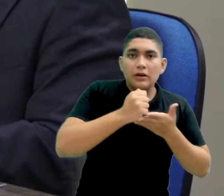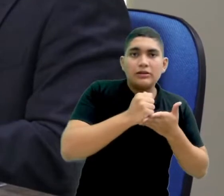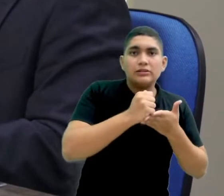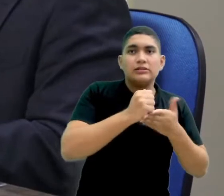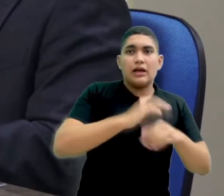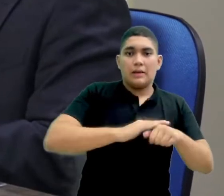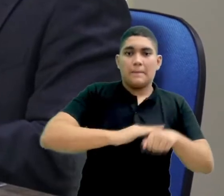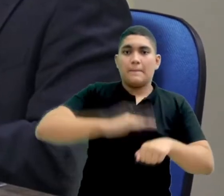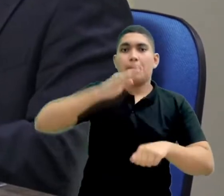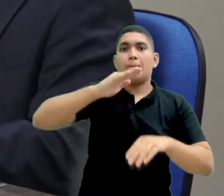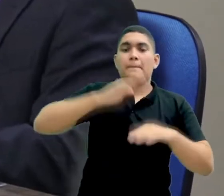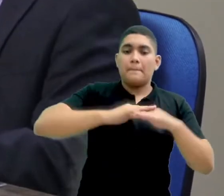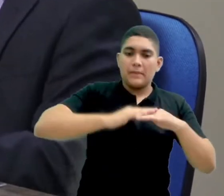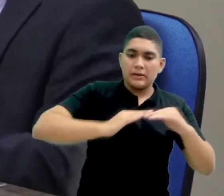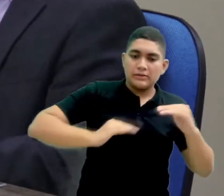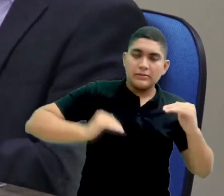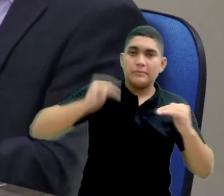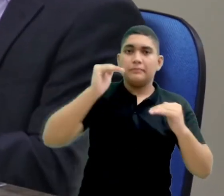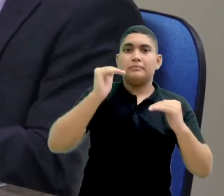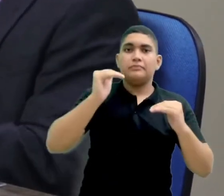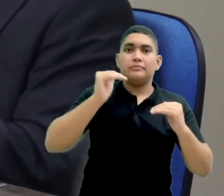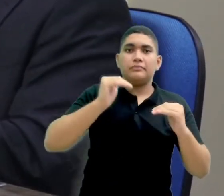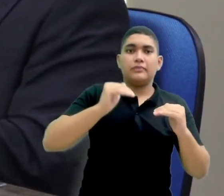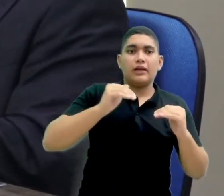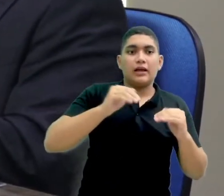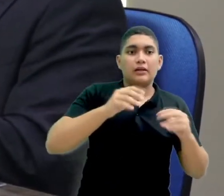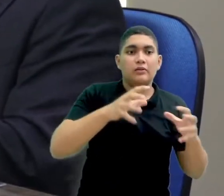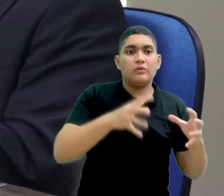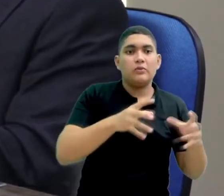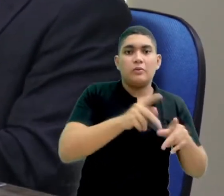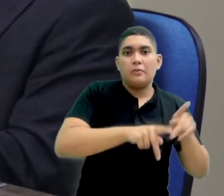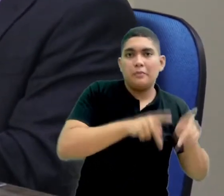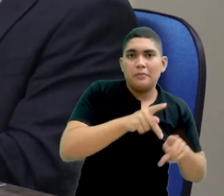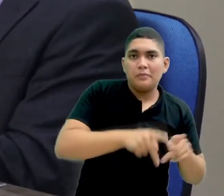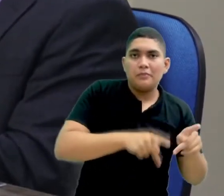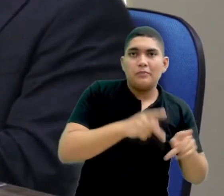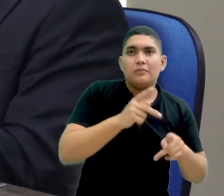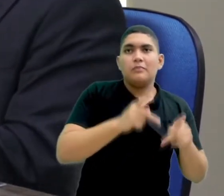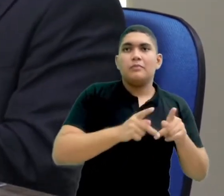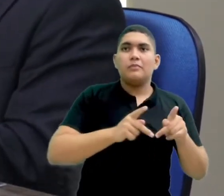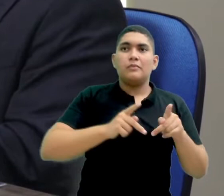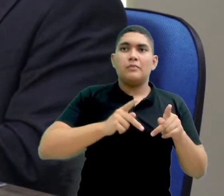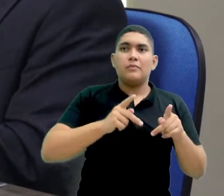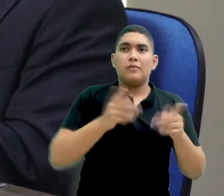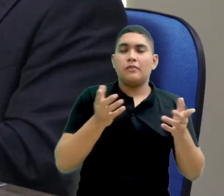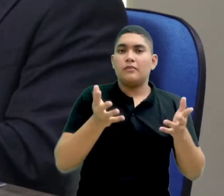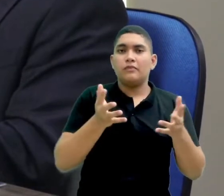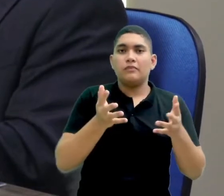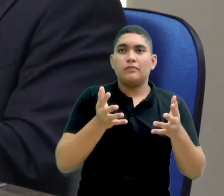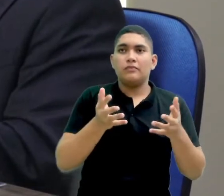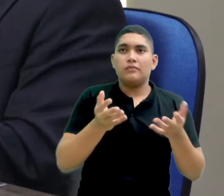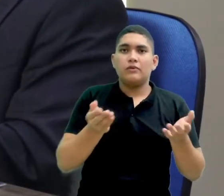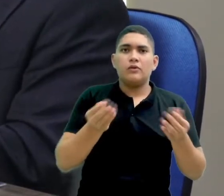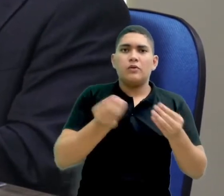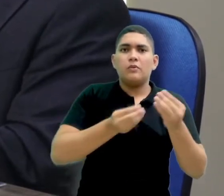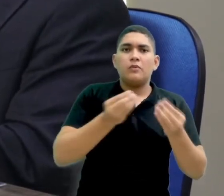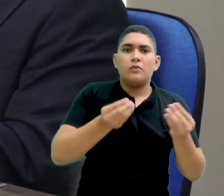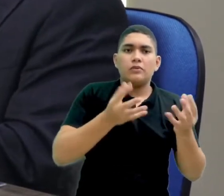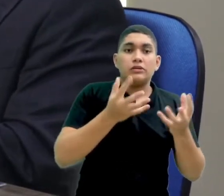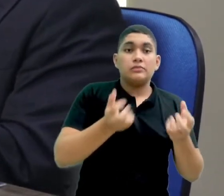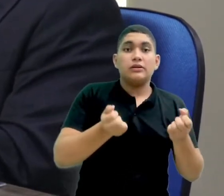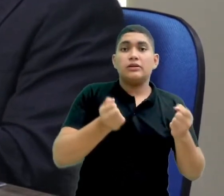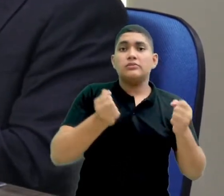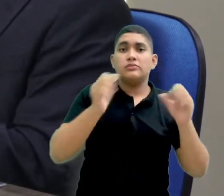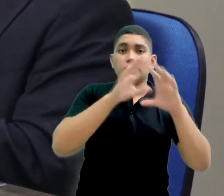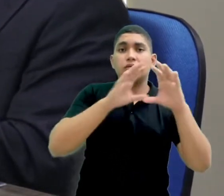nenhum entrareis no reino dos céus. Ou seja, o legalista é o típico de um fariseu. Ou seja, o que